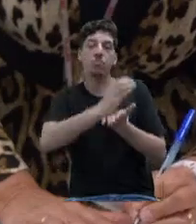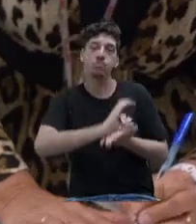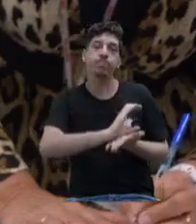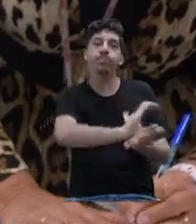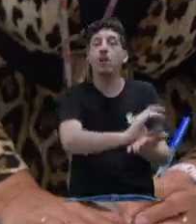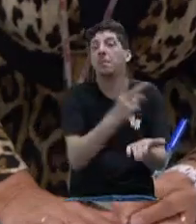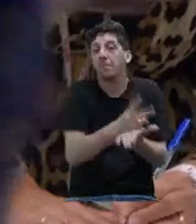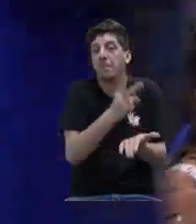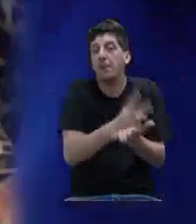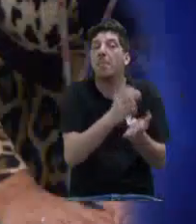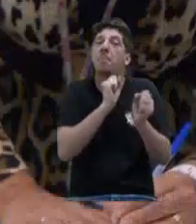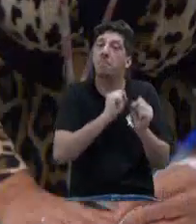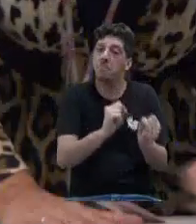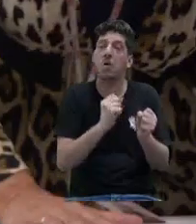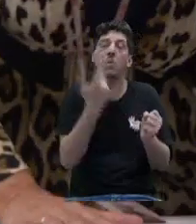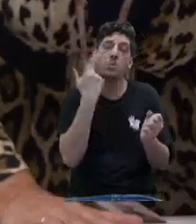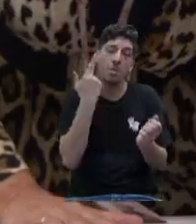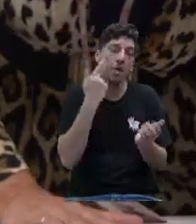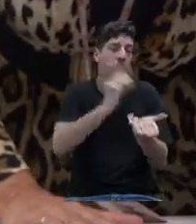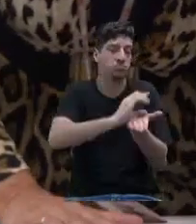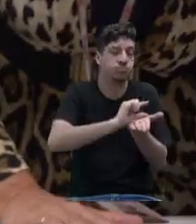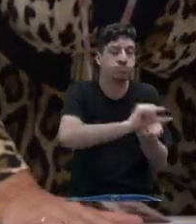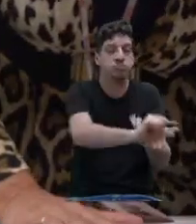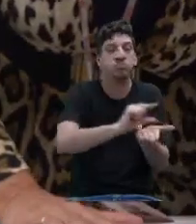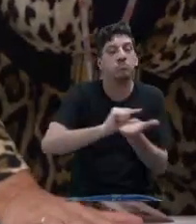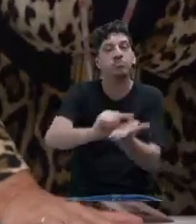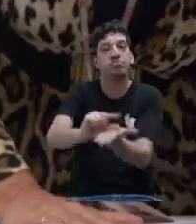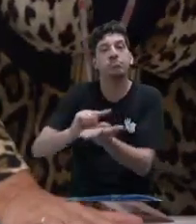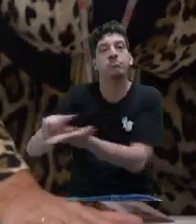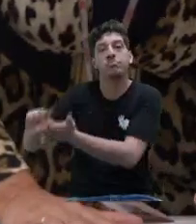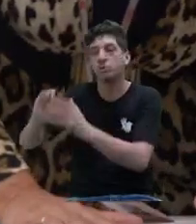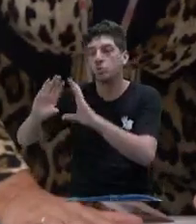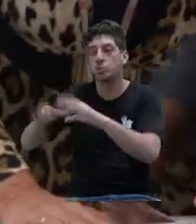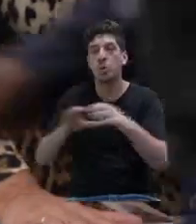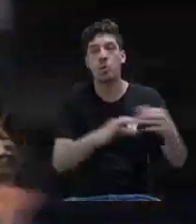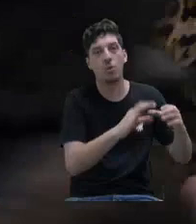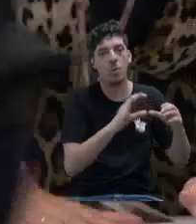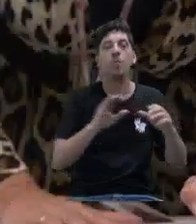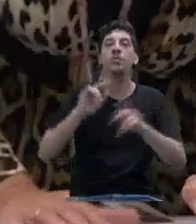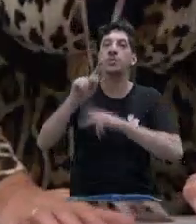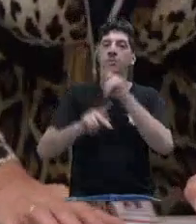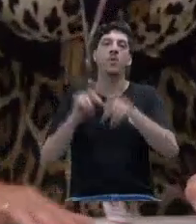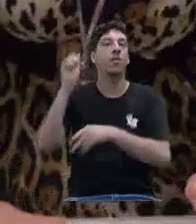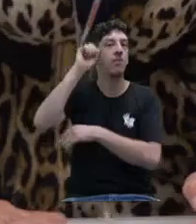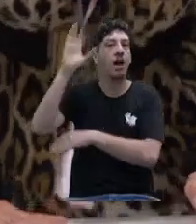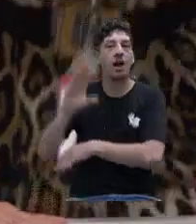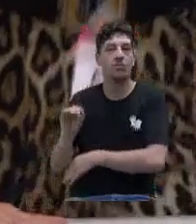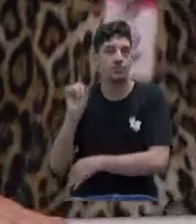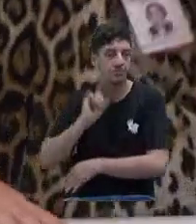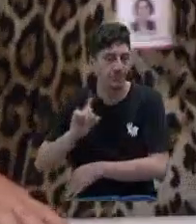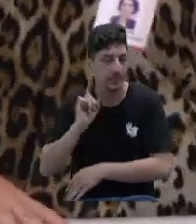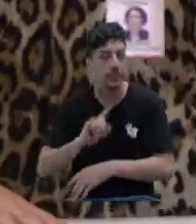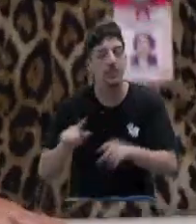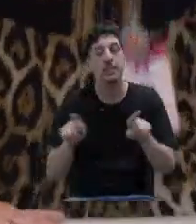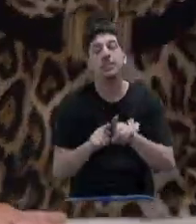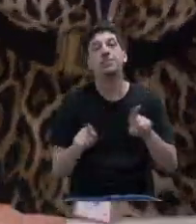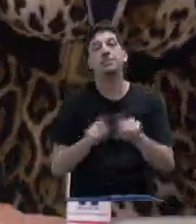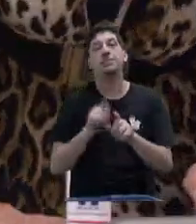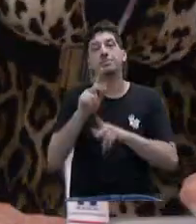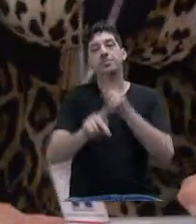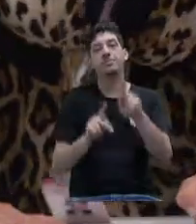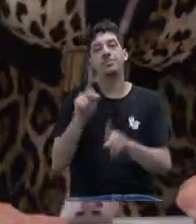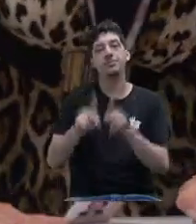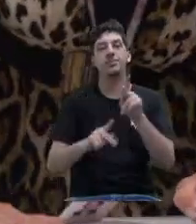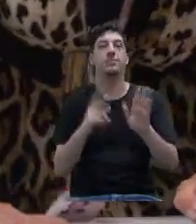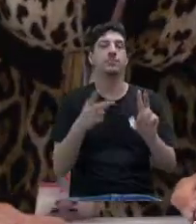ser repassados diretamente para as comunidades dos povos afromineiros e também para os